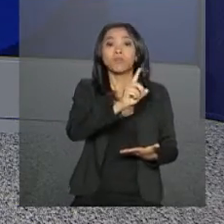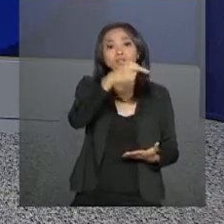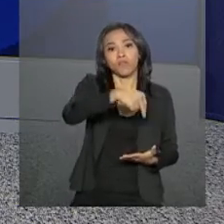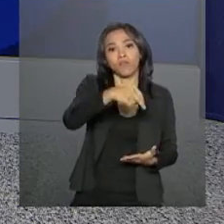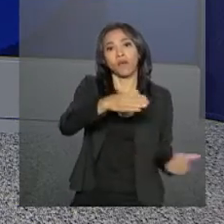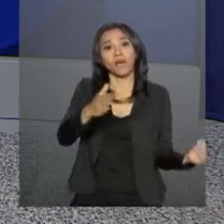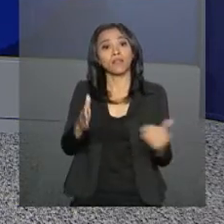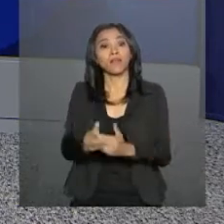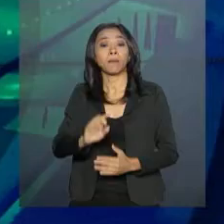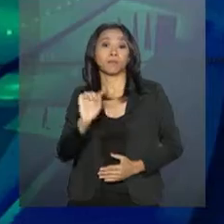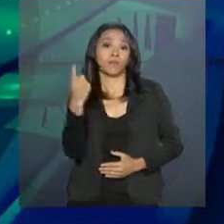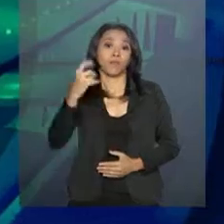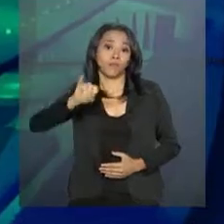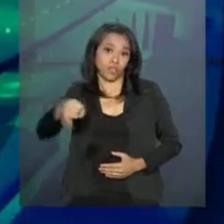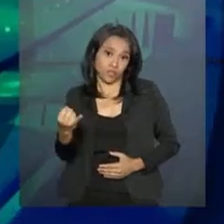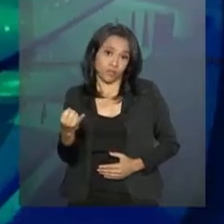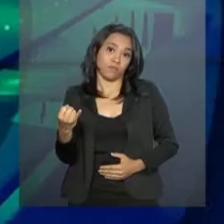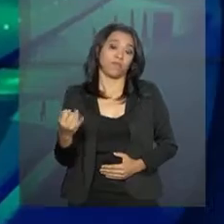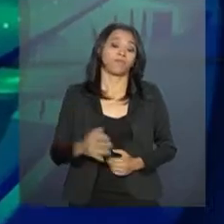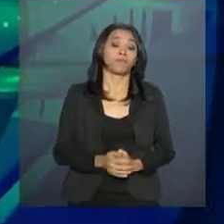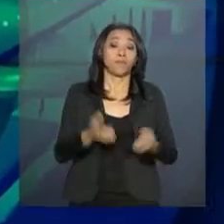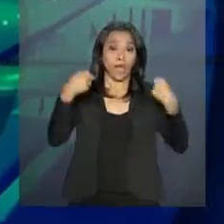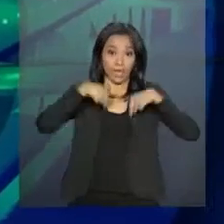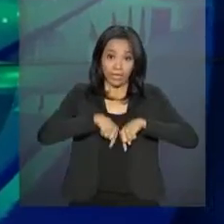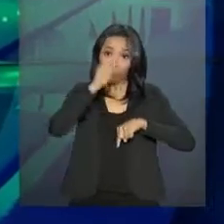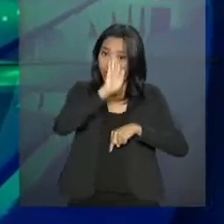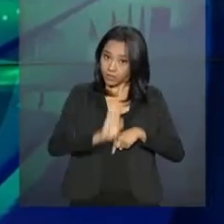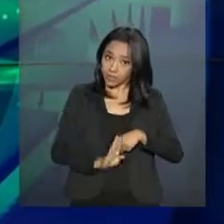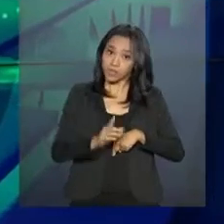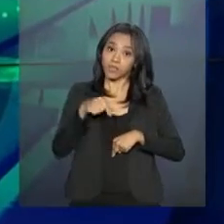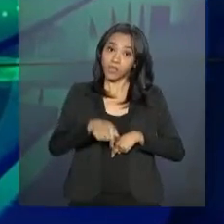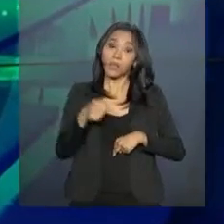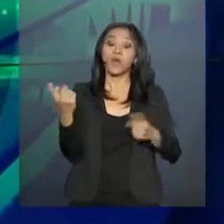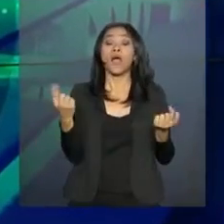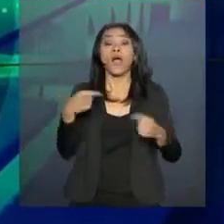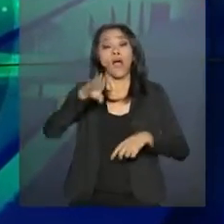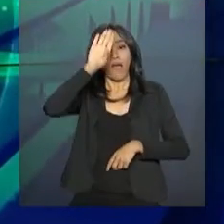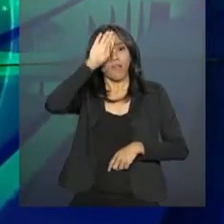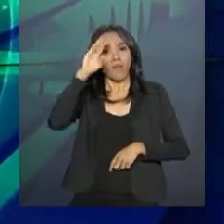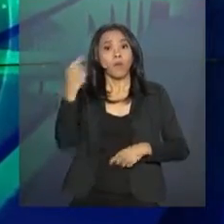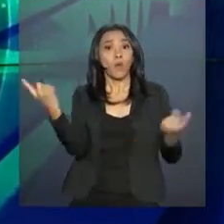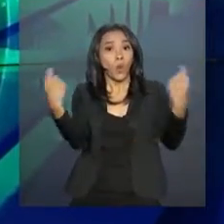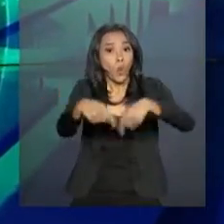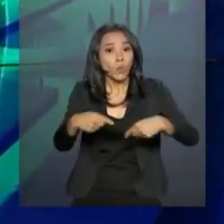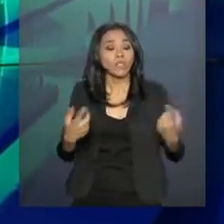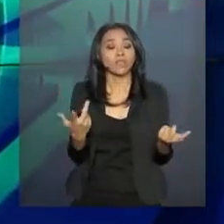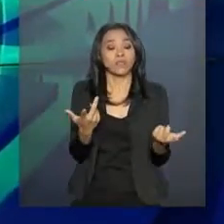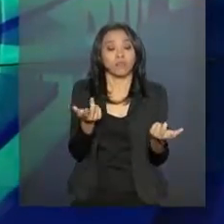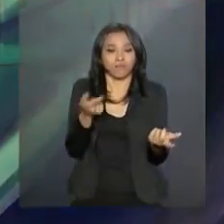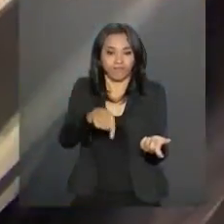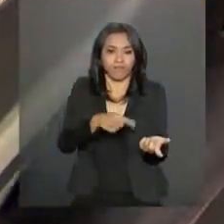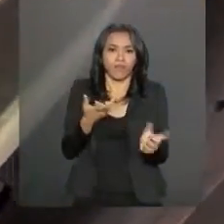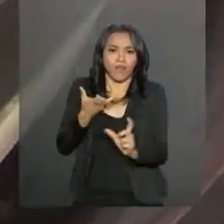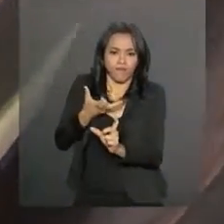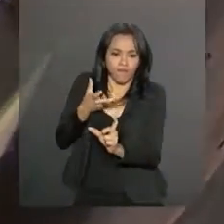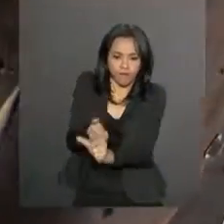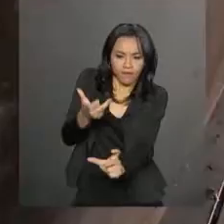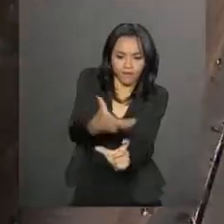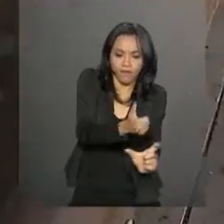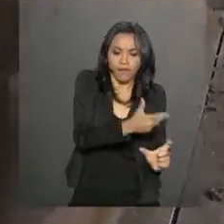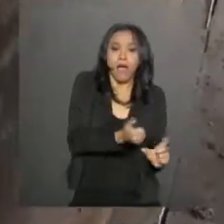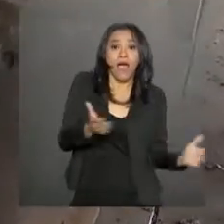de janeiro aqui no brasil a campanha de vacinação contra a febre aftosa foi prorrogada vai até o dia 10 de dezembro